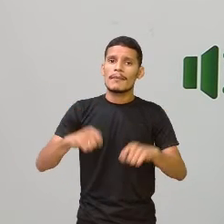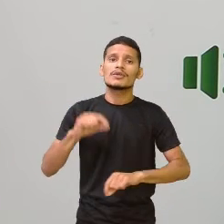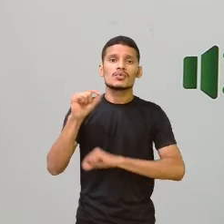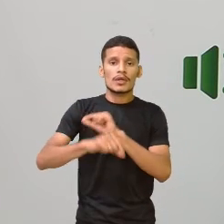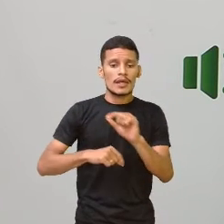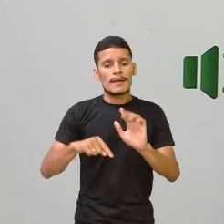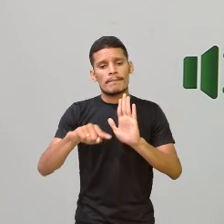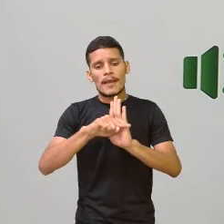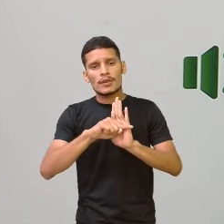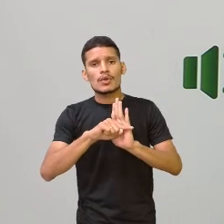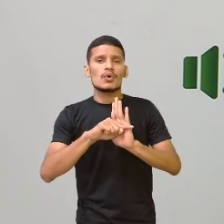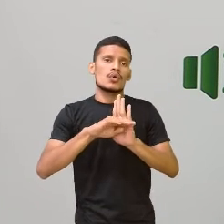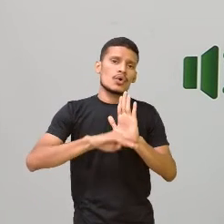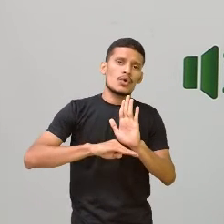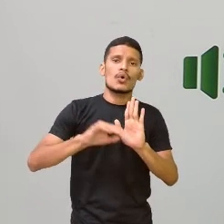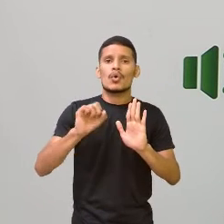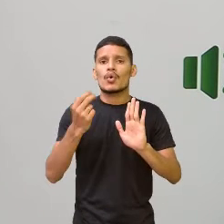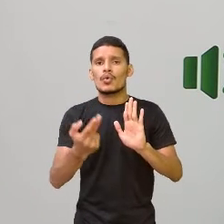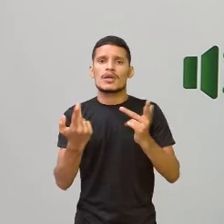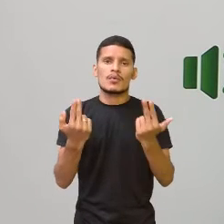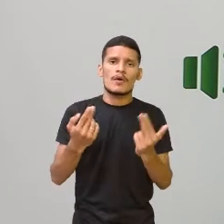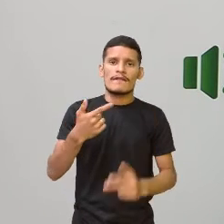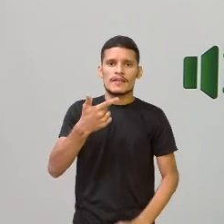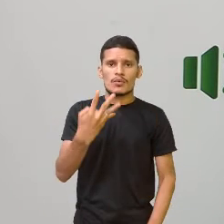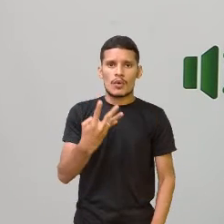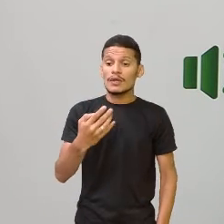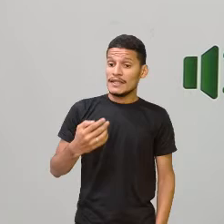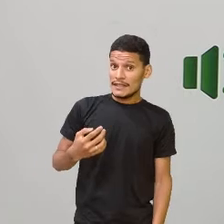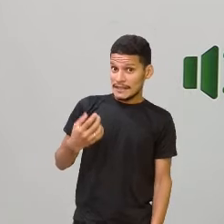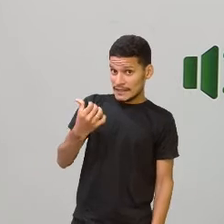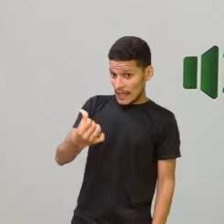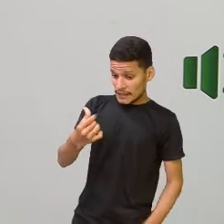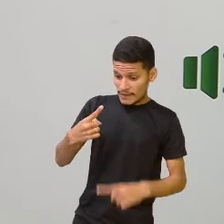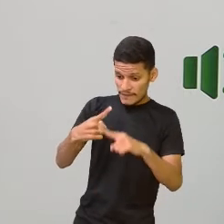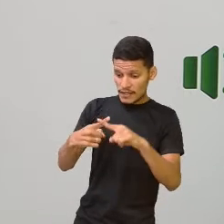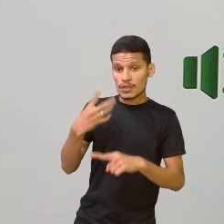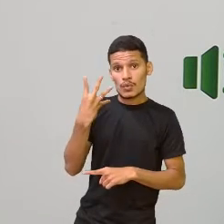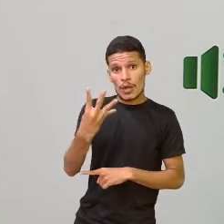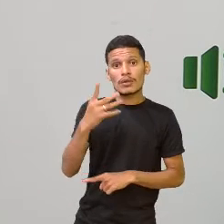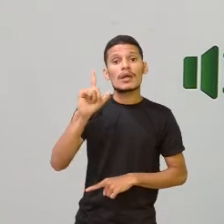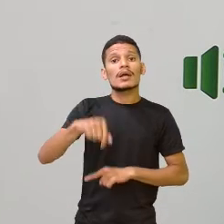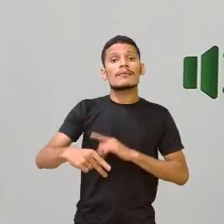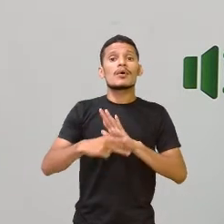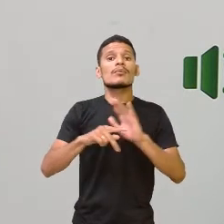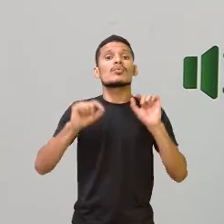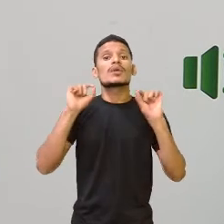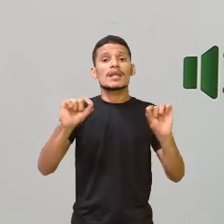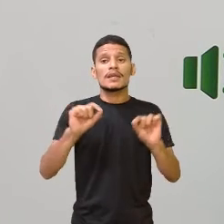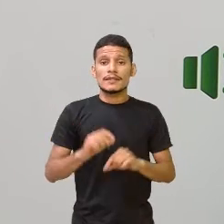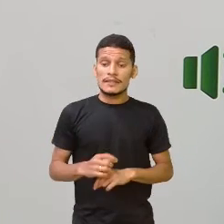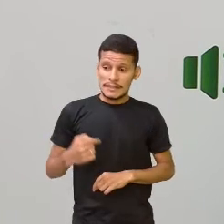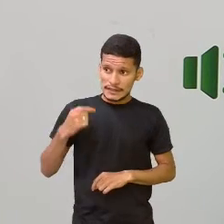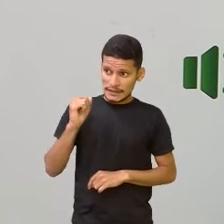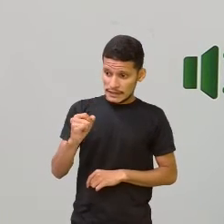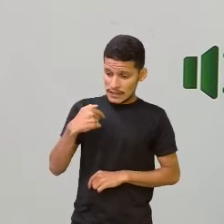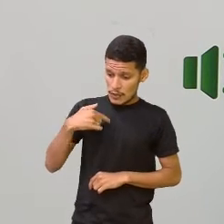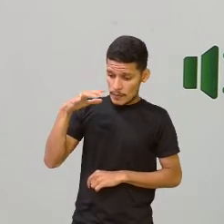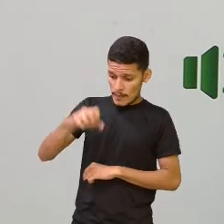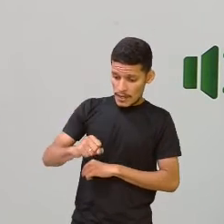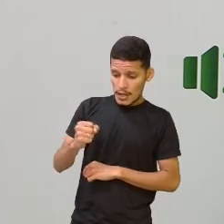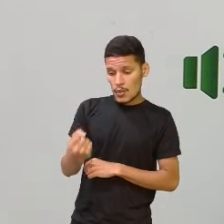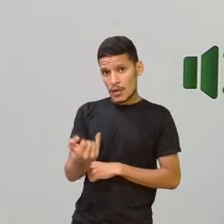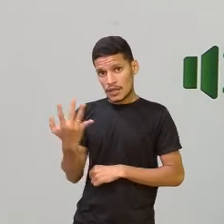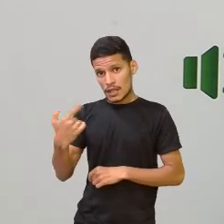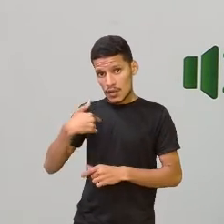ou menor que 24? 6. 6 vezes 4, se eu pegar a quantidade que eu dividi, vezes 4,